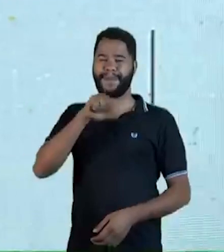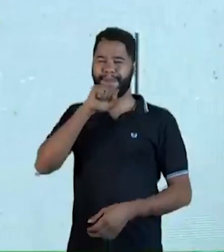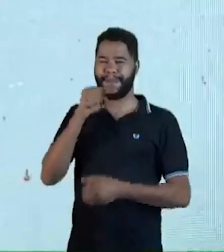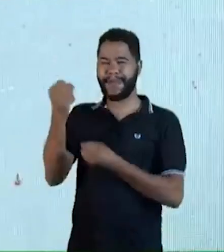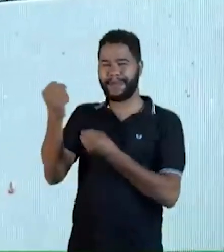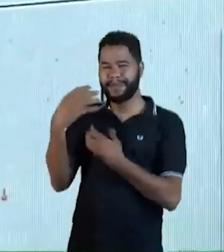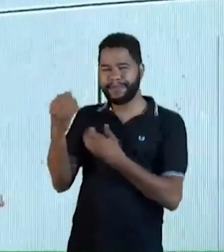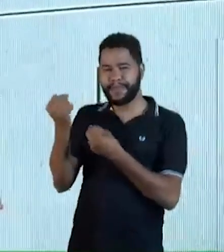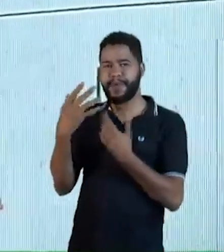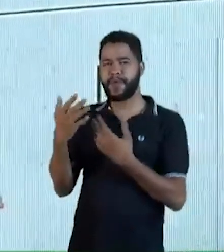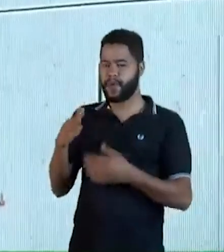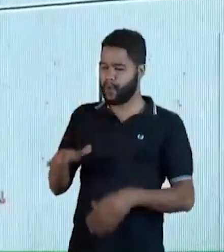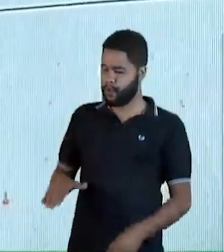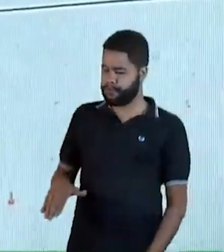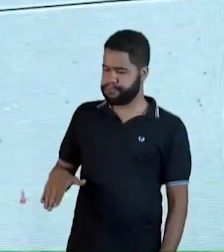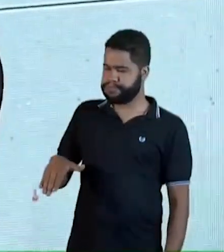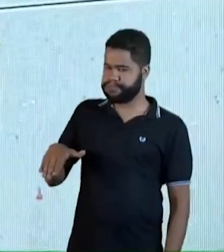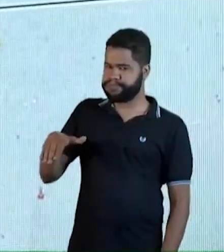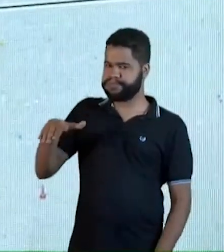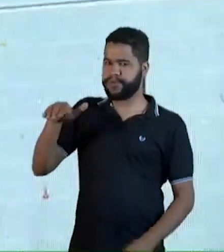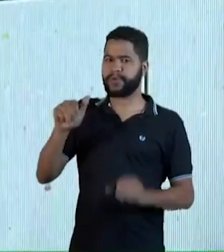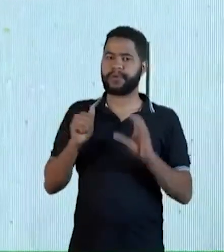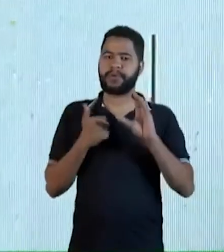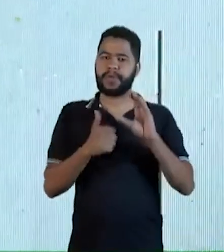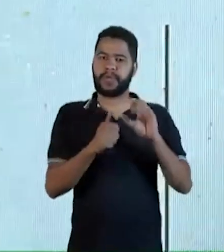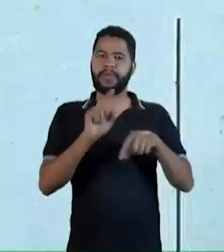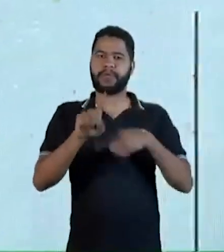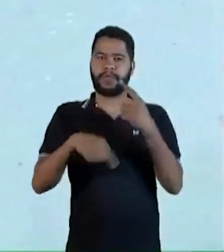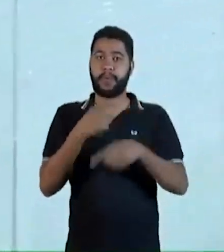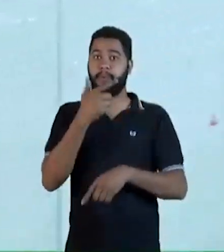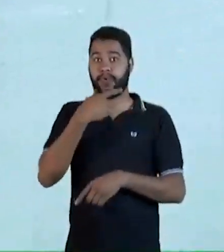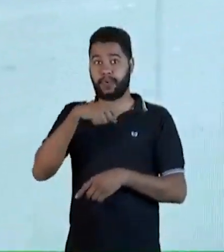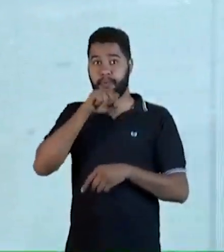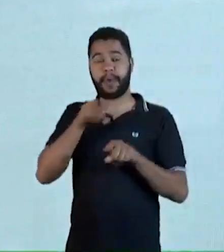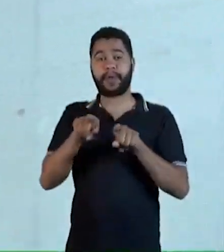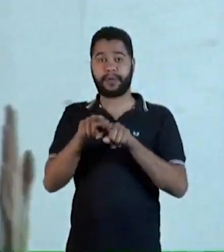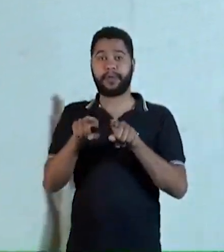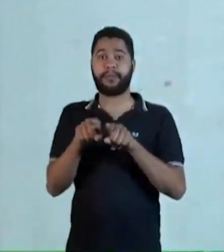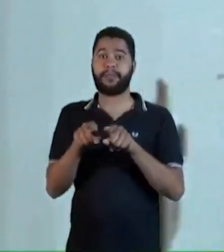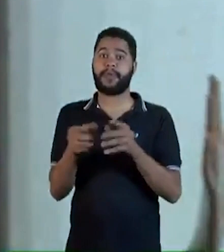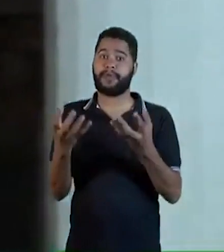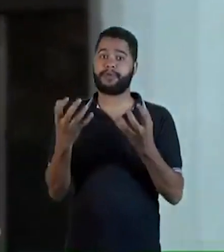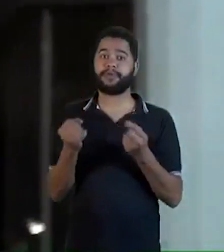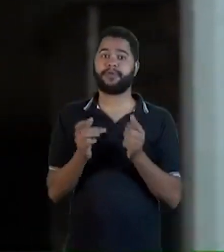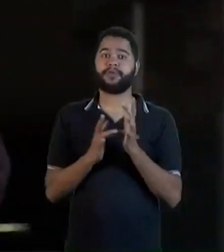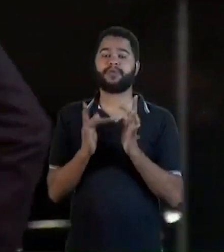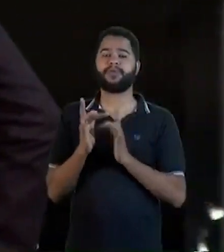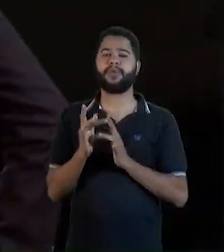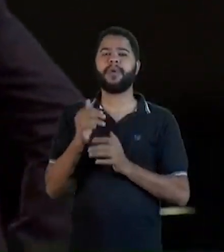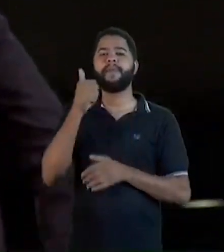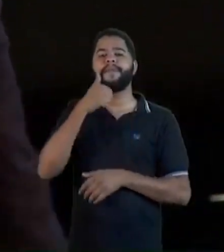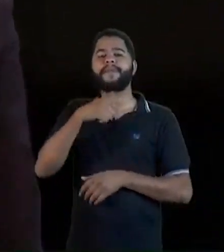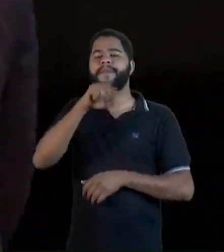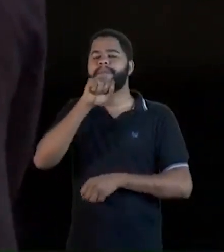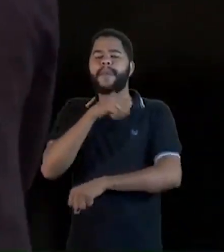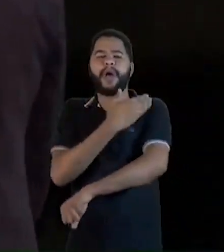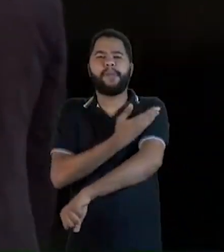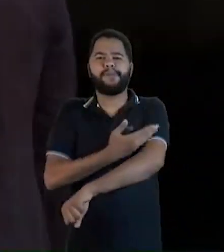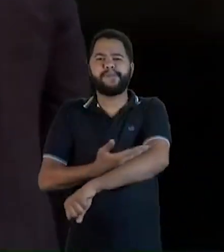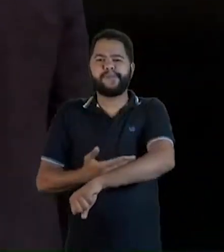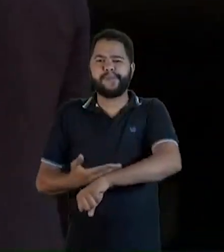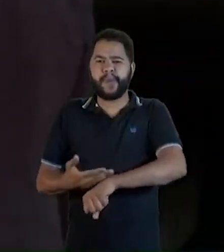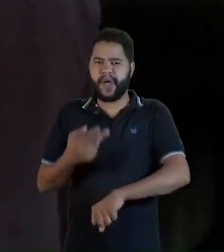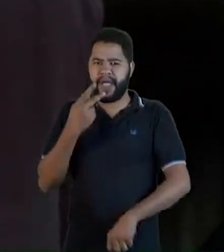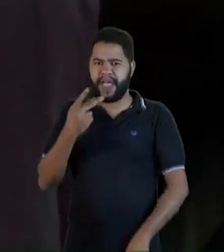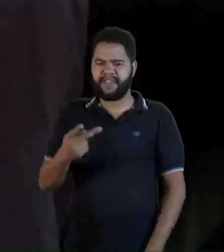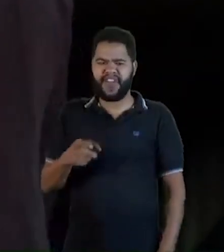num lar Cristão Aí logo em seguida meu pai converteu mas a minha mãe tinha uma mania quando ela tava nervosa Ela me